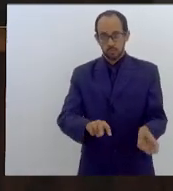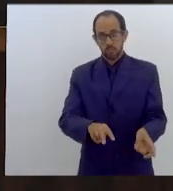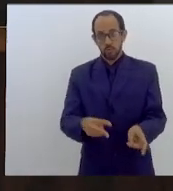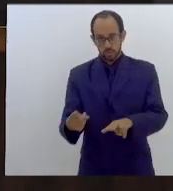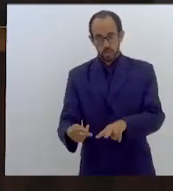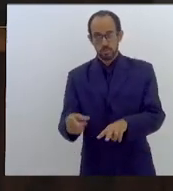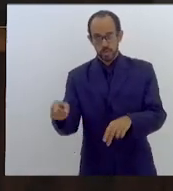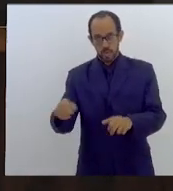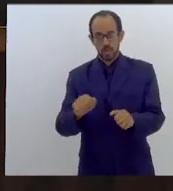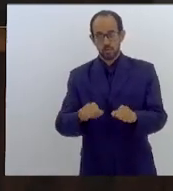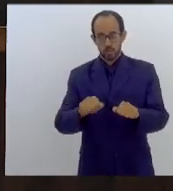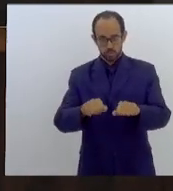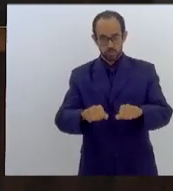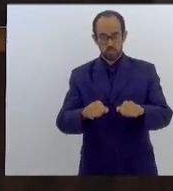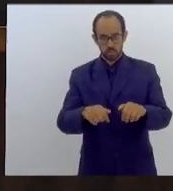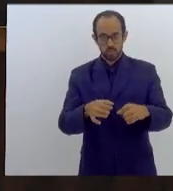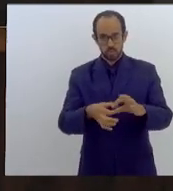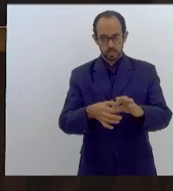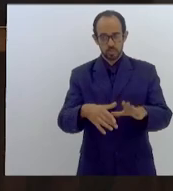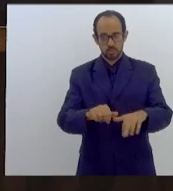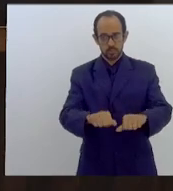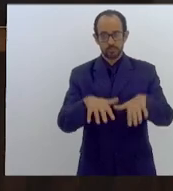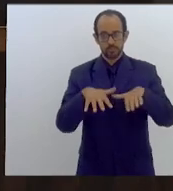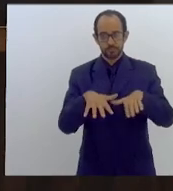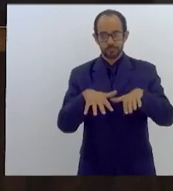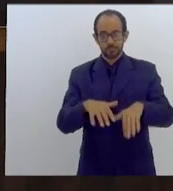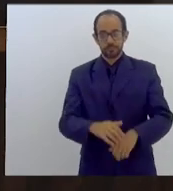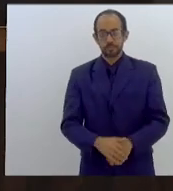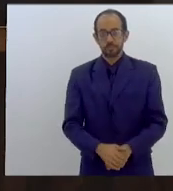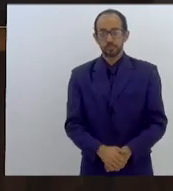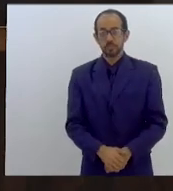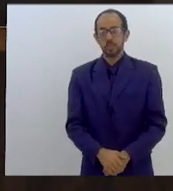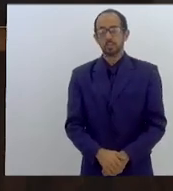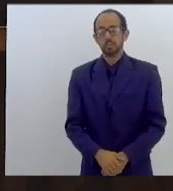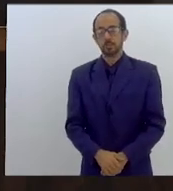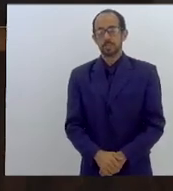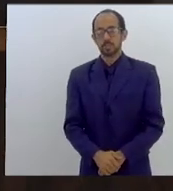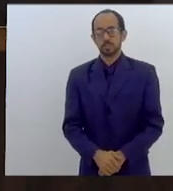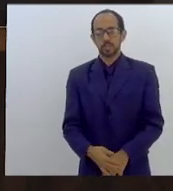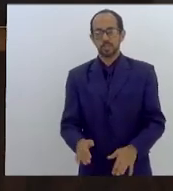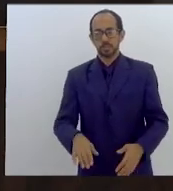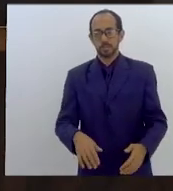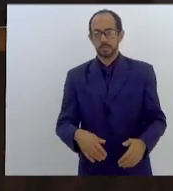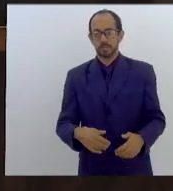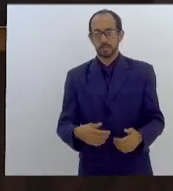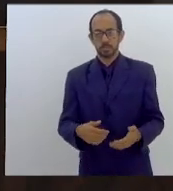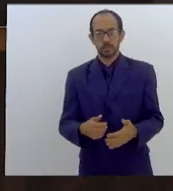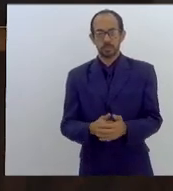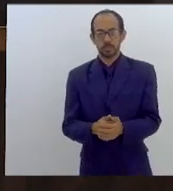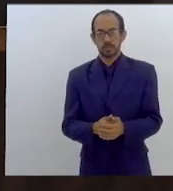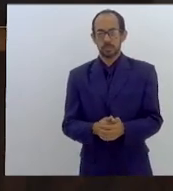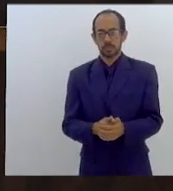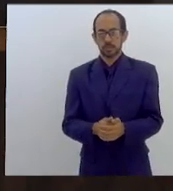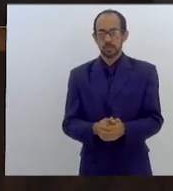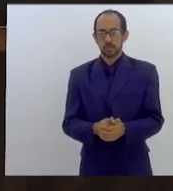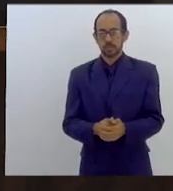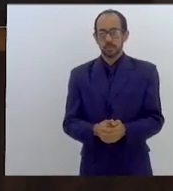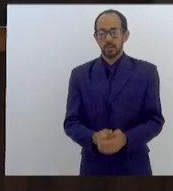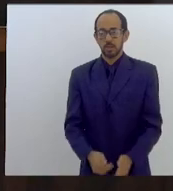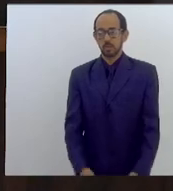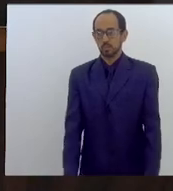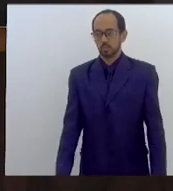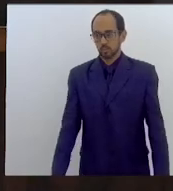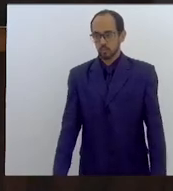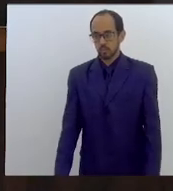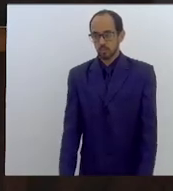para a retirada dos vetos da pauta. Se os que aprovam eles como estão aprovados. Não é a não, porque